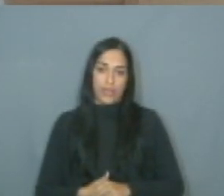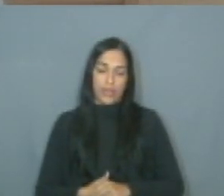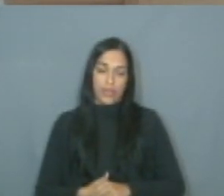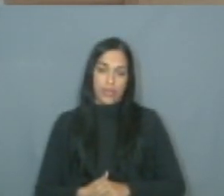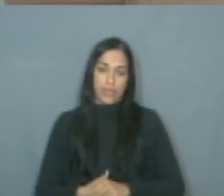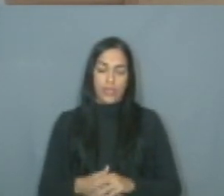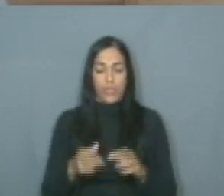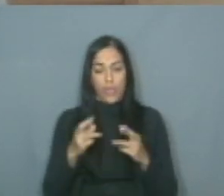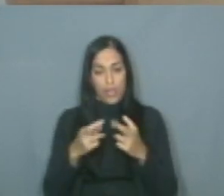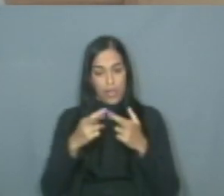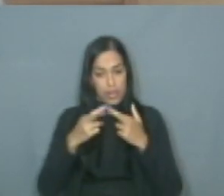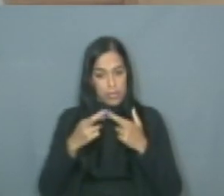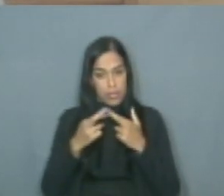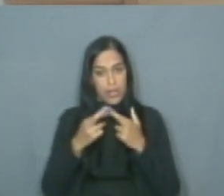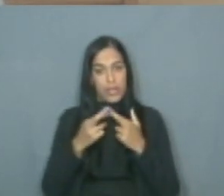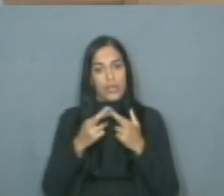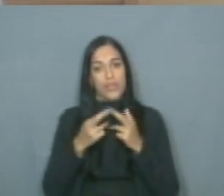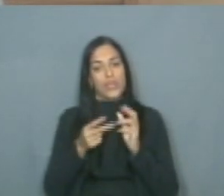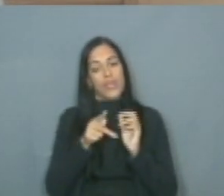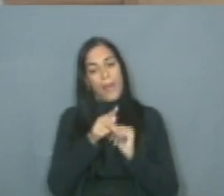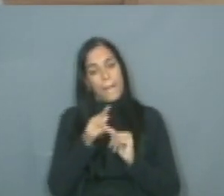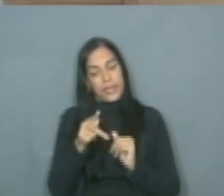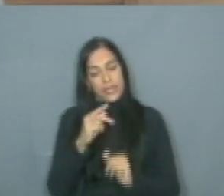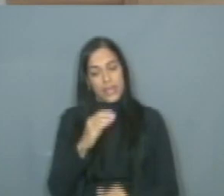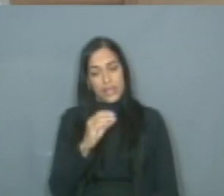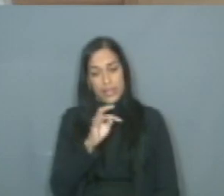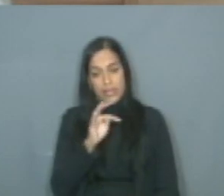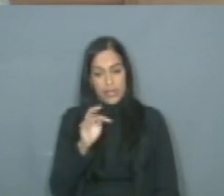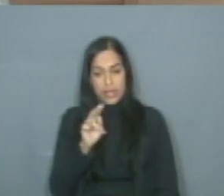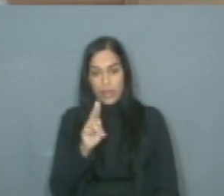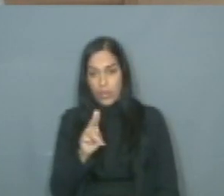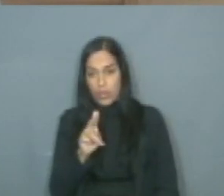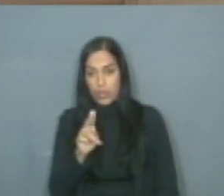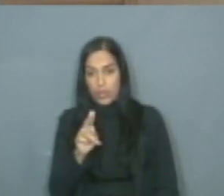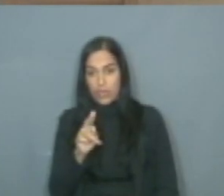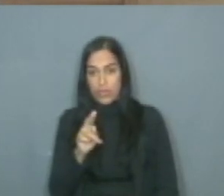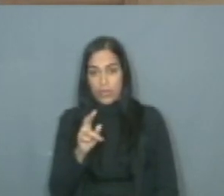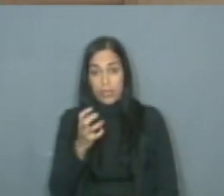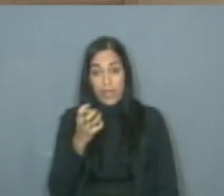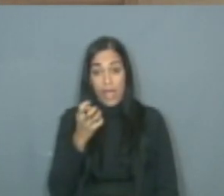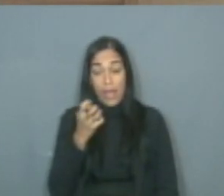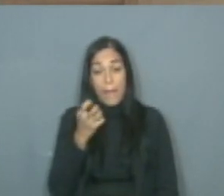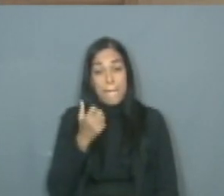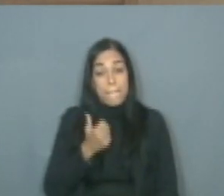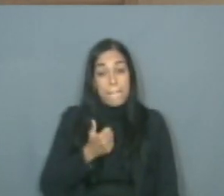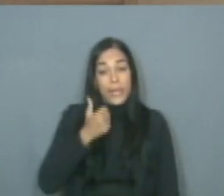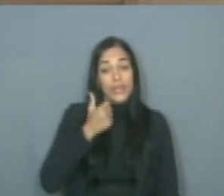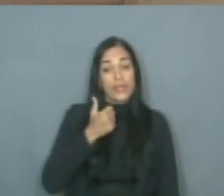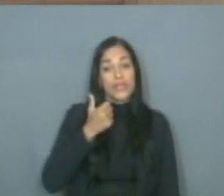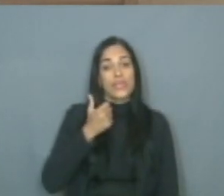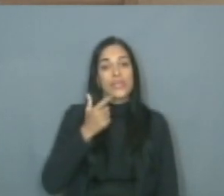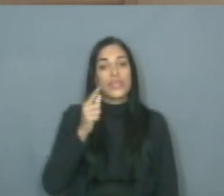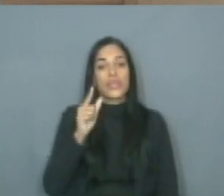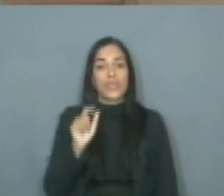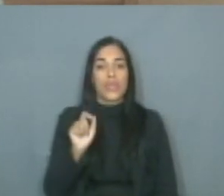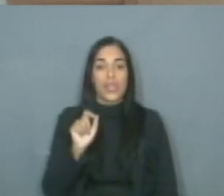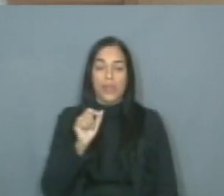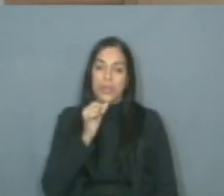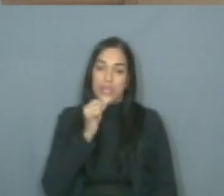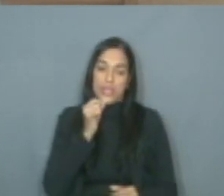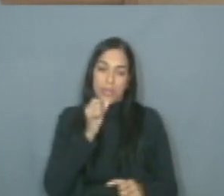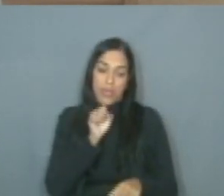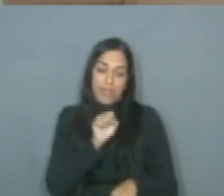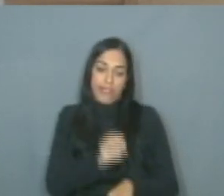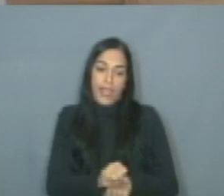uma indicação à presidente da CTTU para adoção prioritária do dispositivo de travamento de